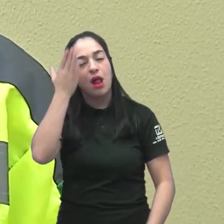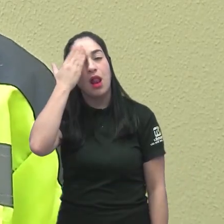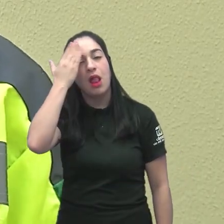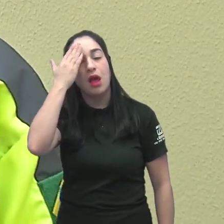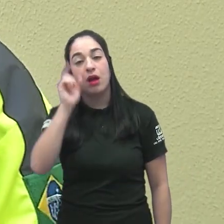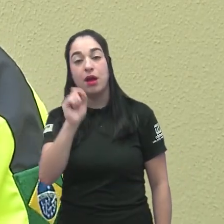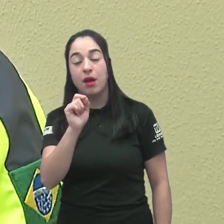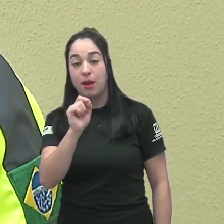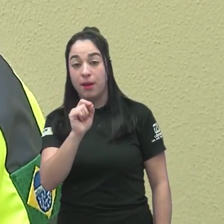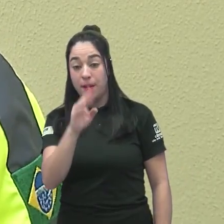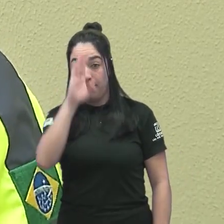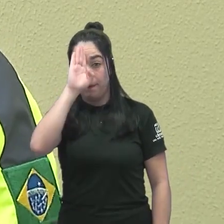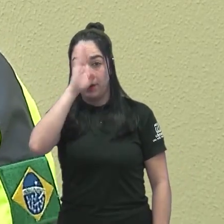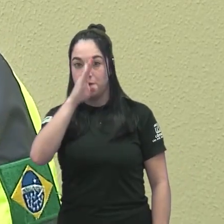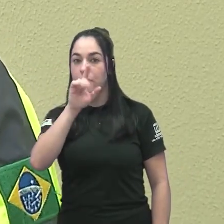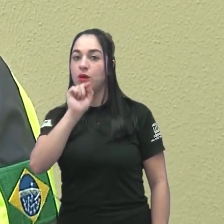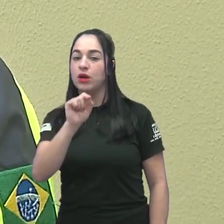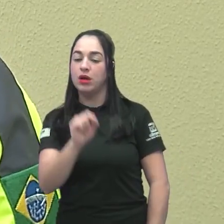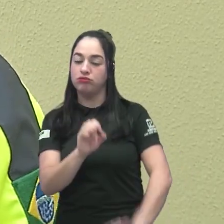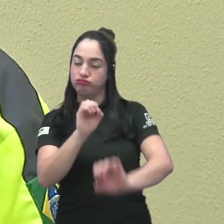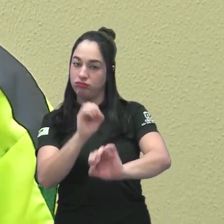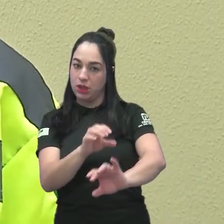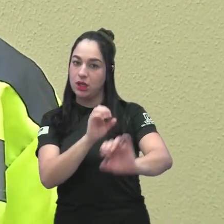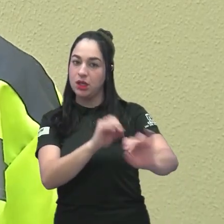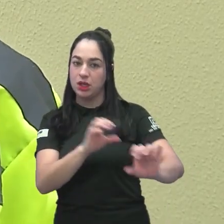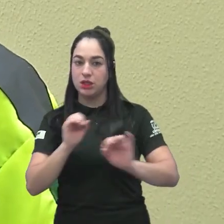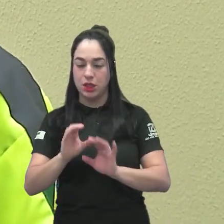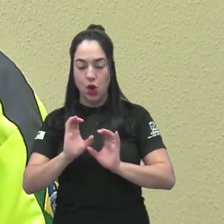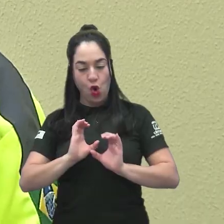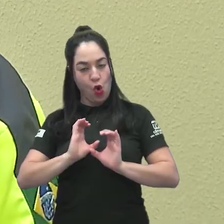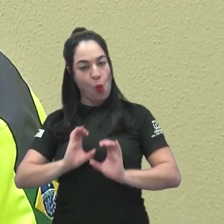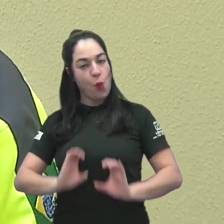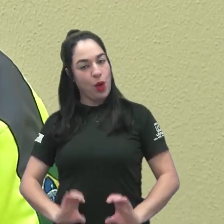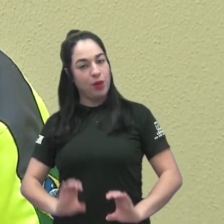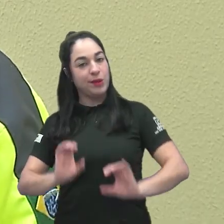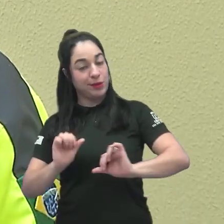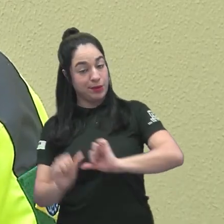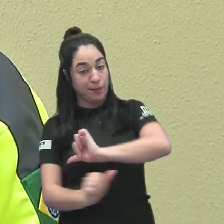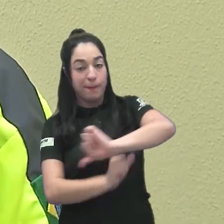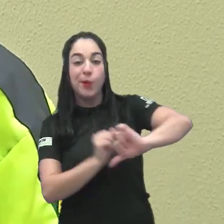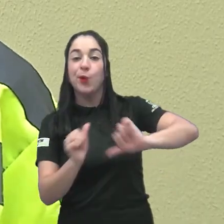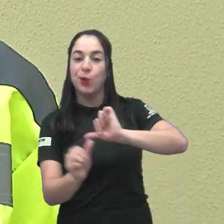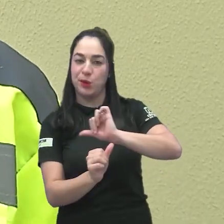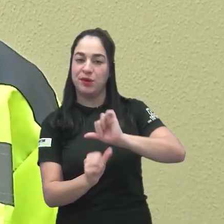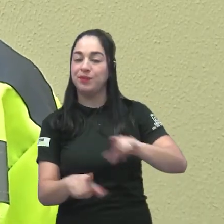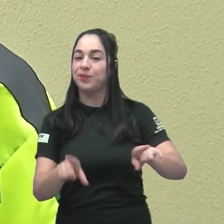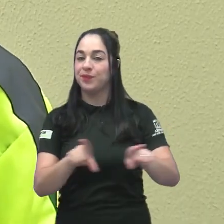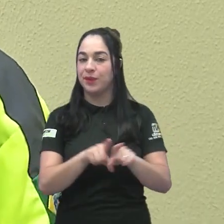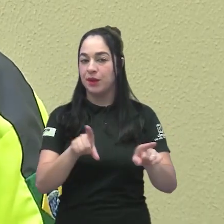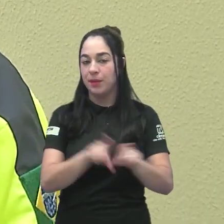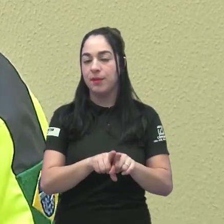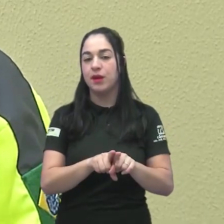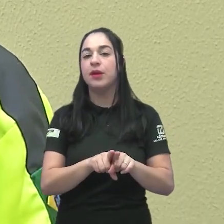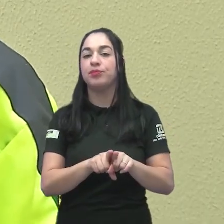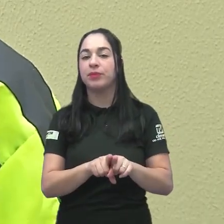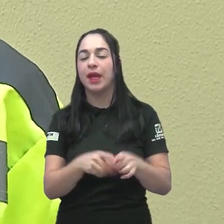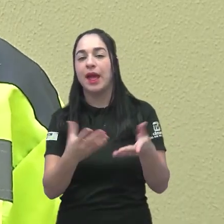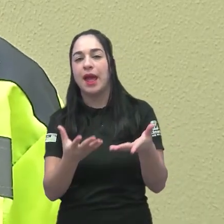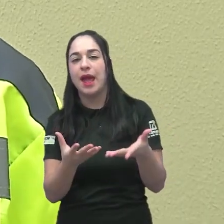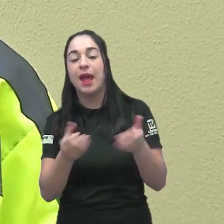educação, a orientação é sempre a melhor opção, né, para você mudar principalmente o comportamento. Nós temos trabalhado